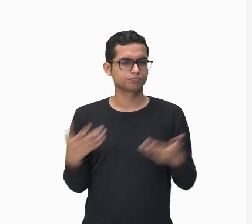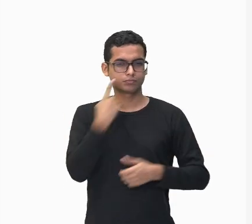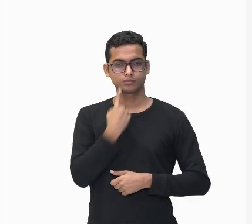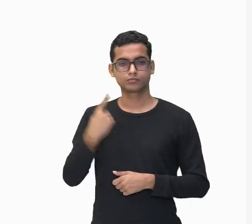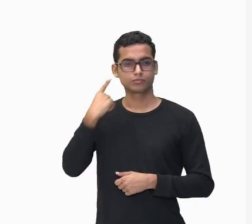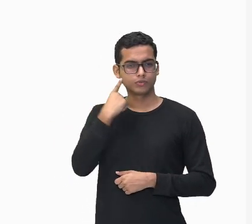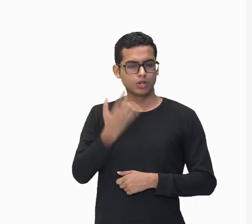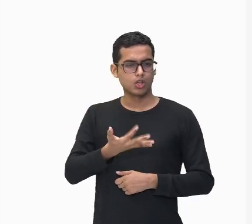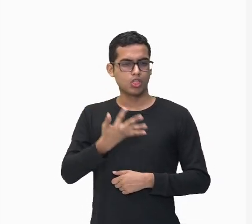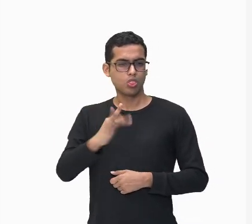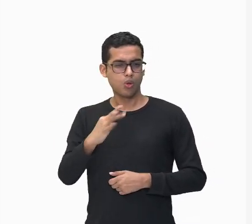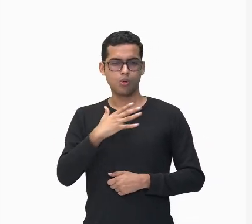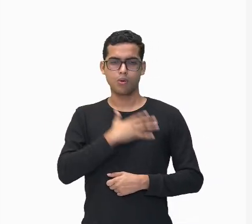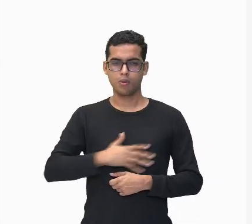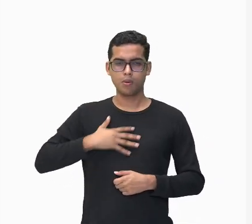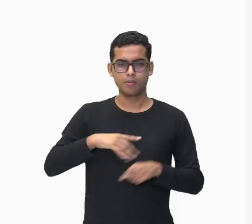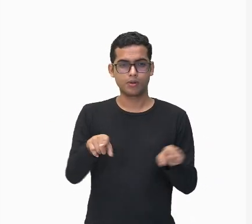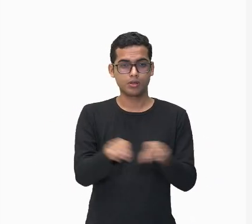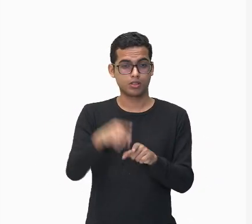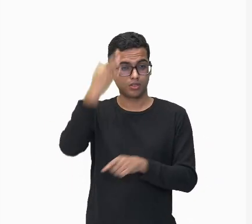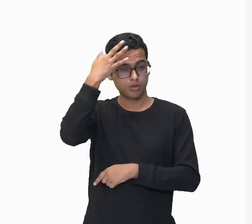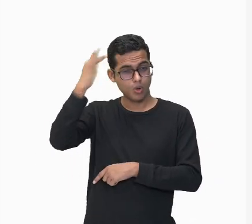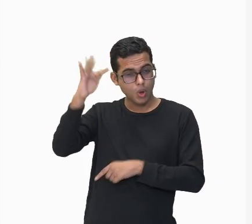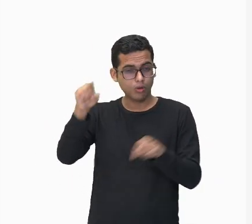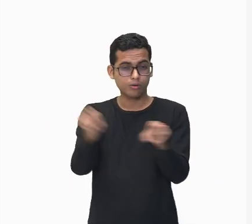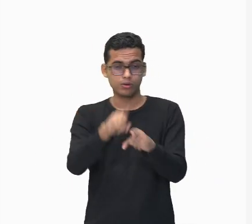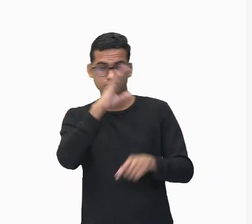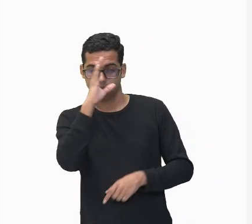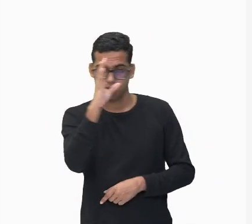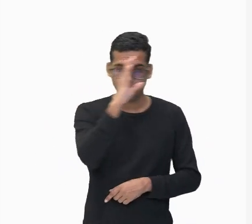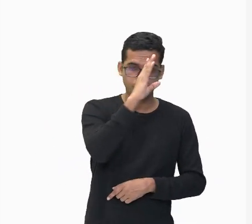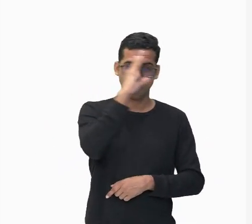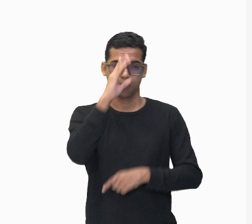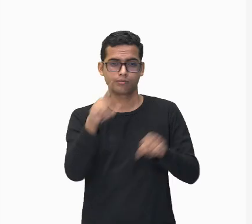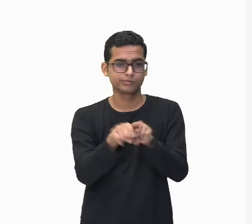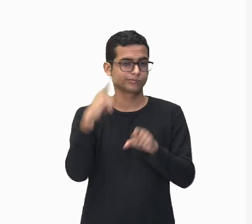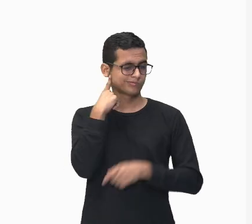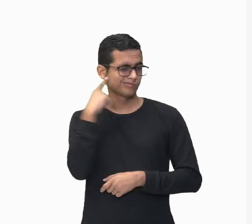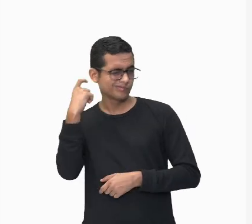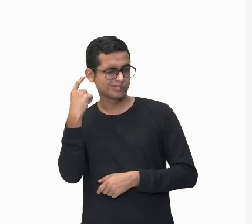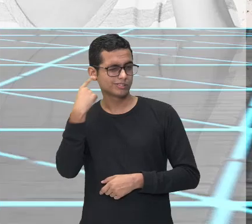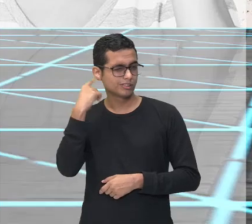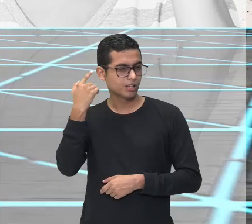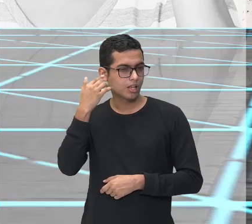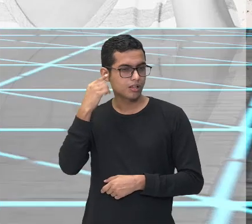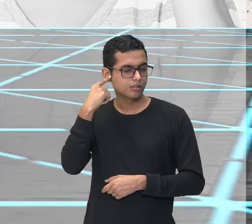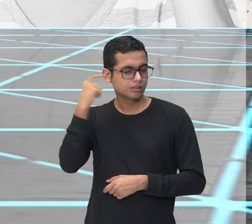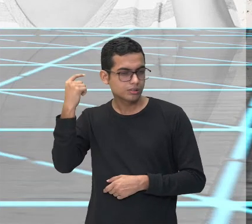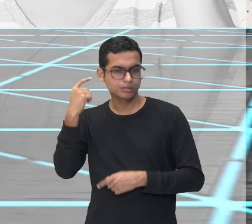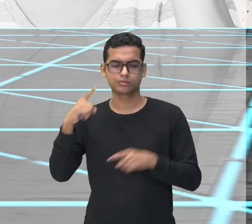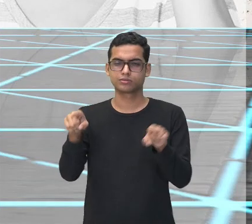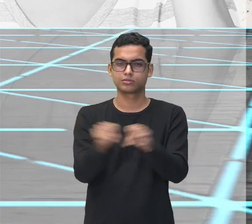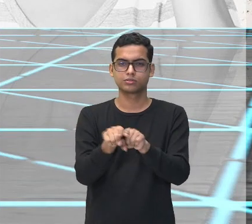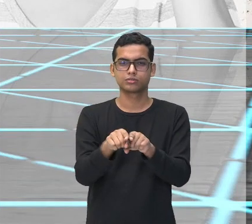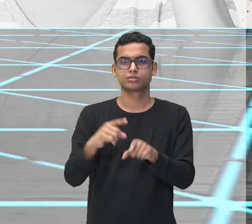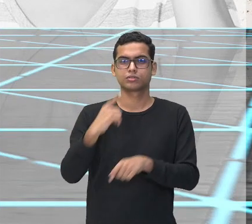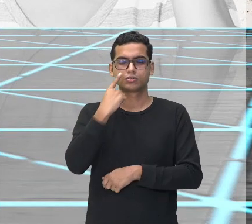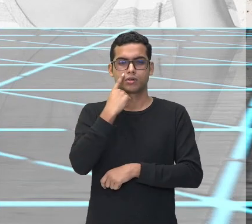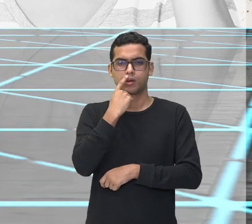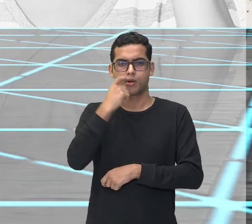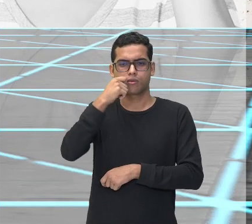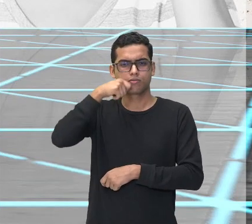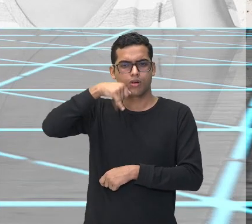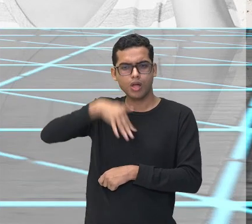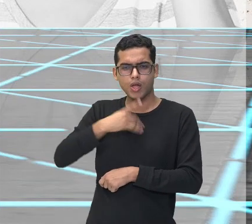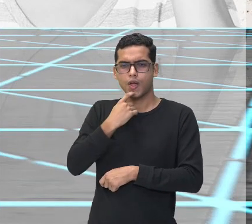no ouvido, fraqueza, visão embaçada, sangramento nasal. Agora falando sobre o estresse e ansiedade, que também pode